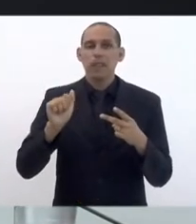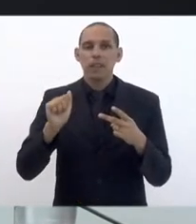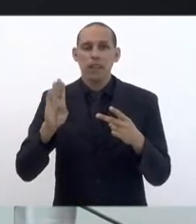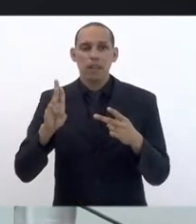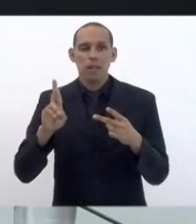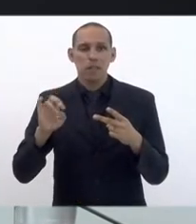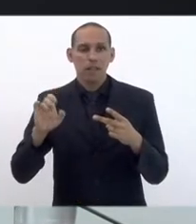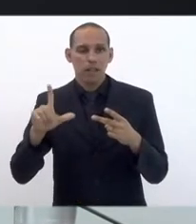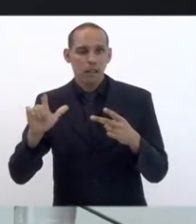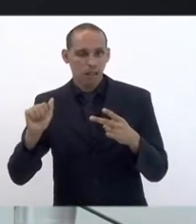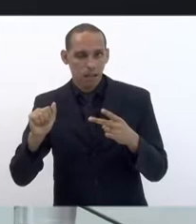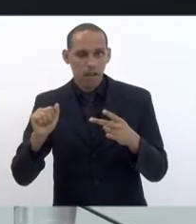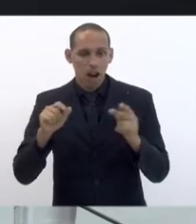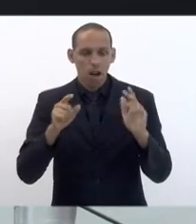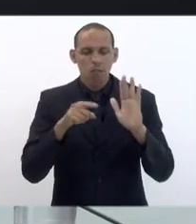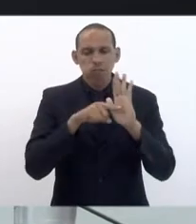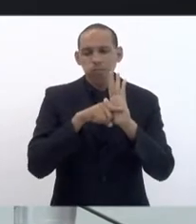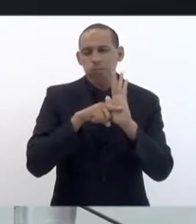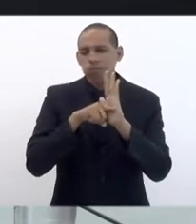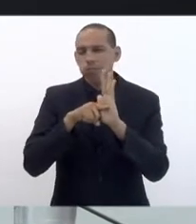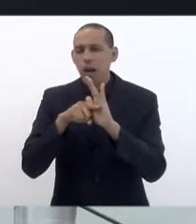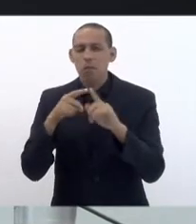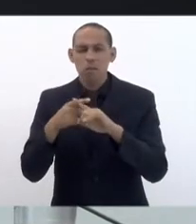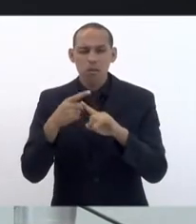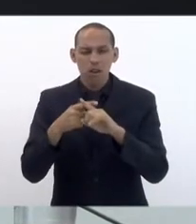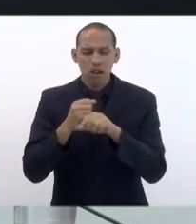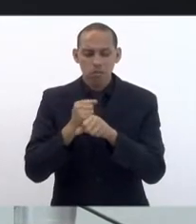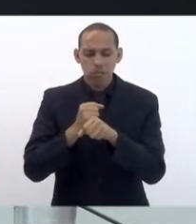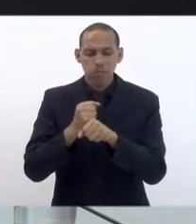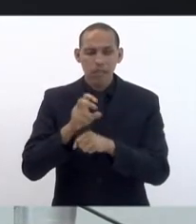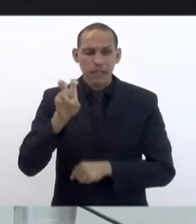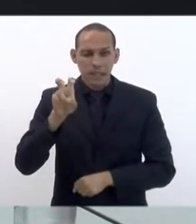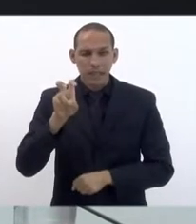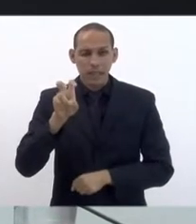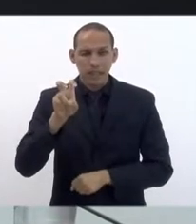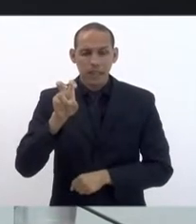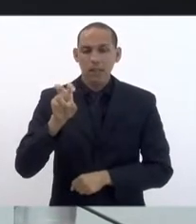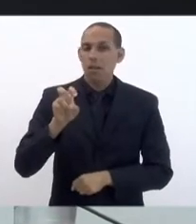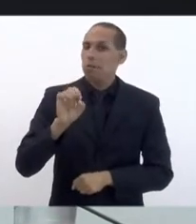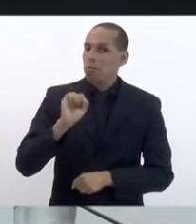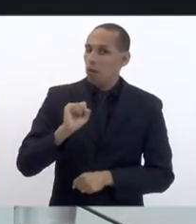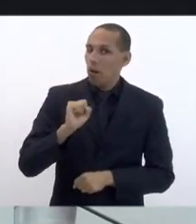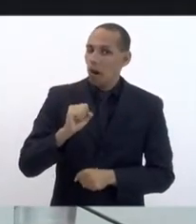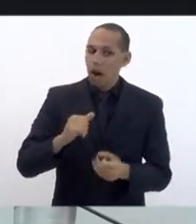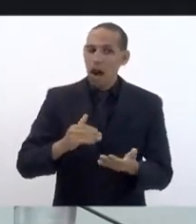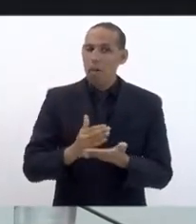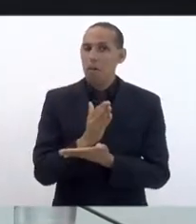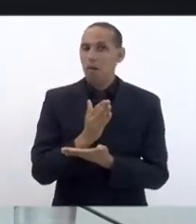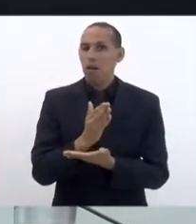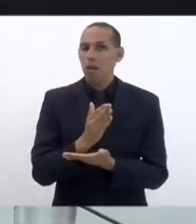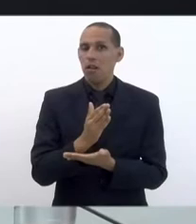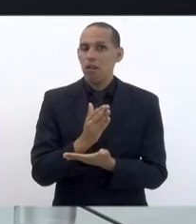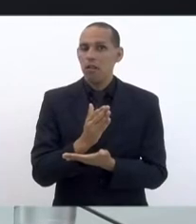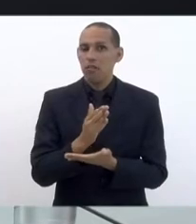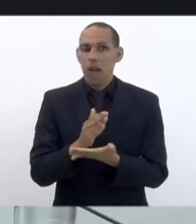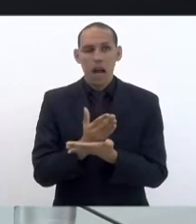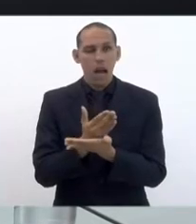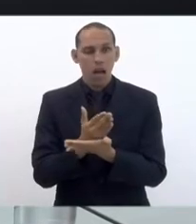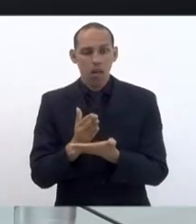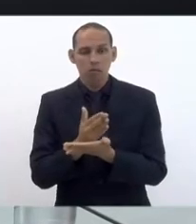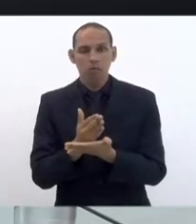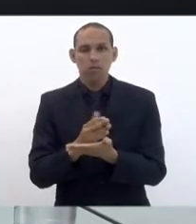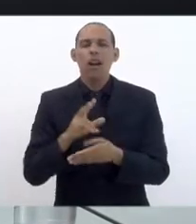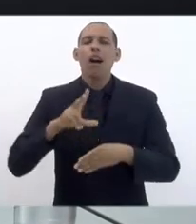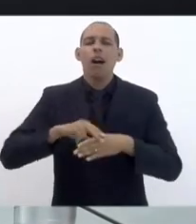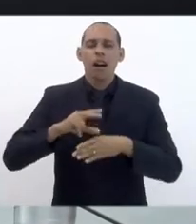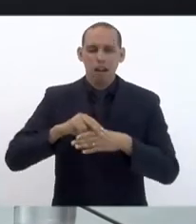busca, porque 5 anos passados, pode ser que tenha aprovado alguns. Foram todos